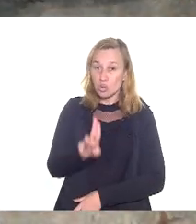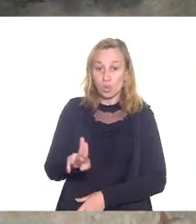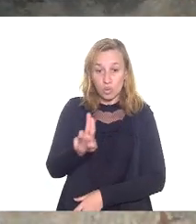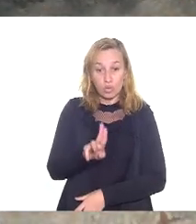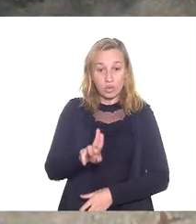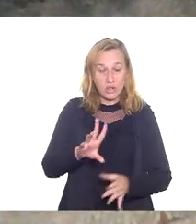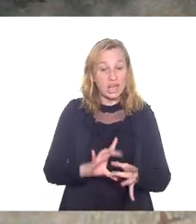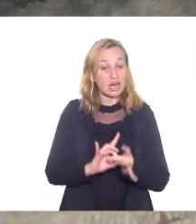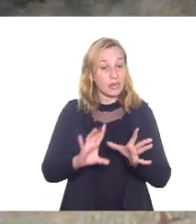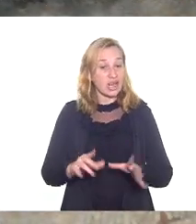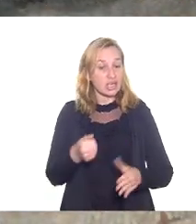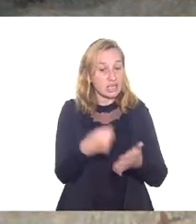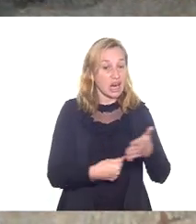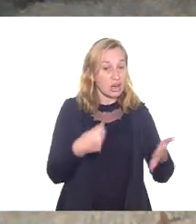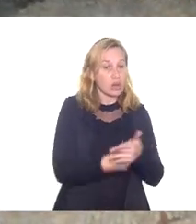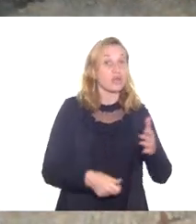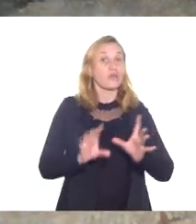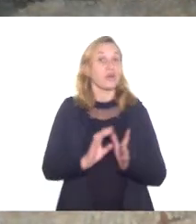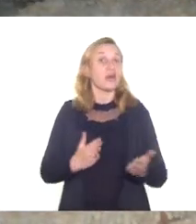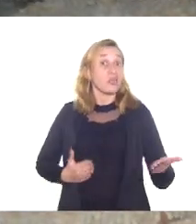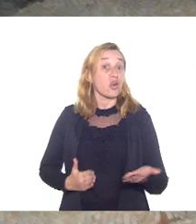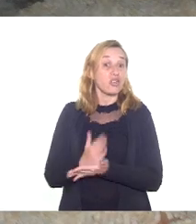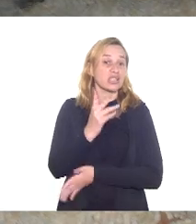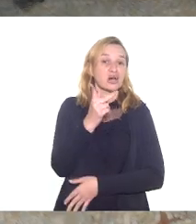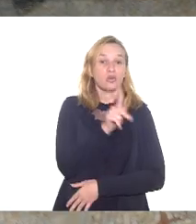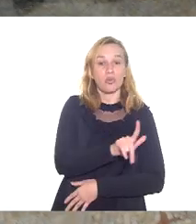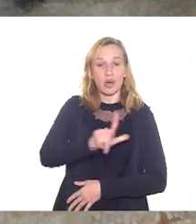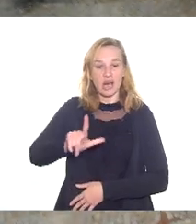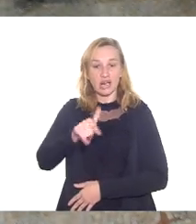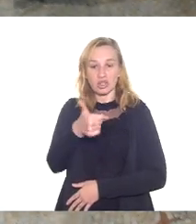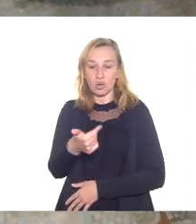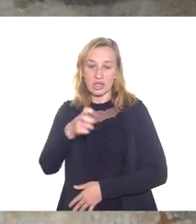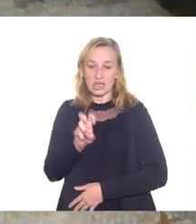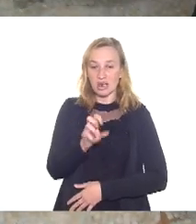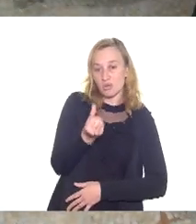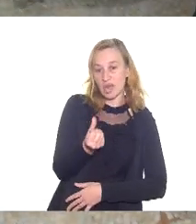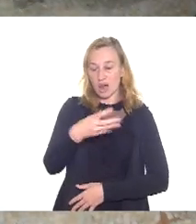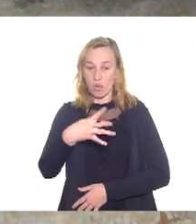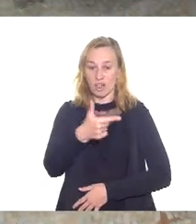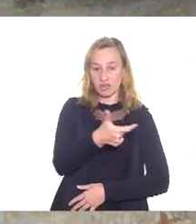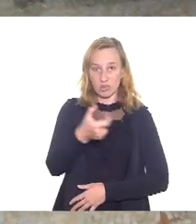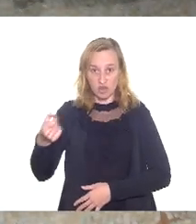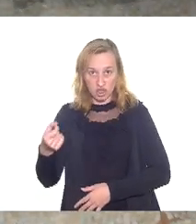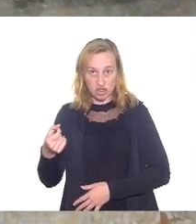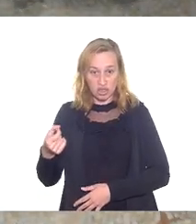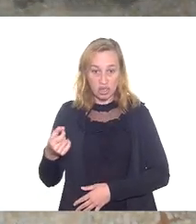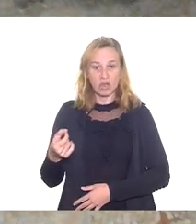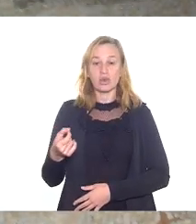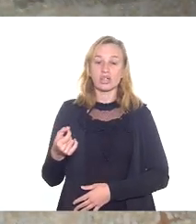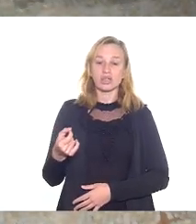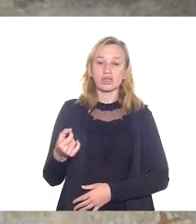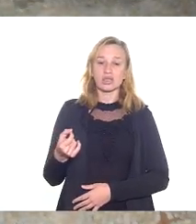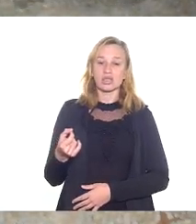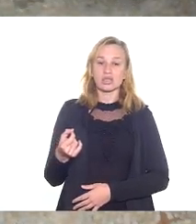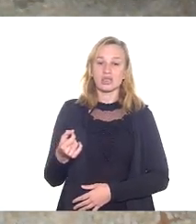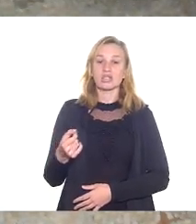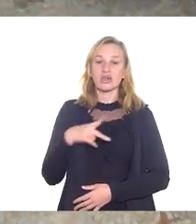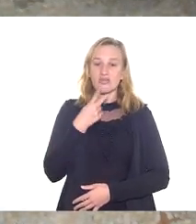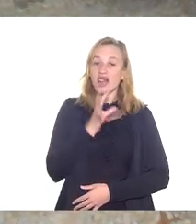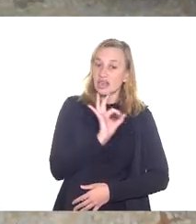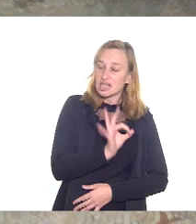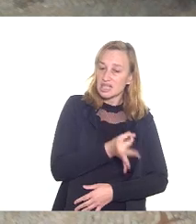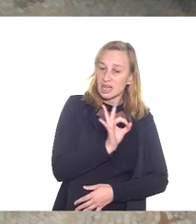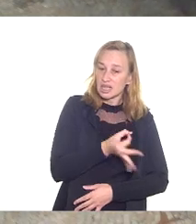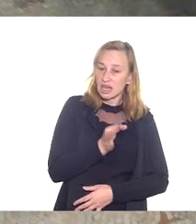favor da luta pela aprovação do PL 2564 de 2020, que trata exatamente